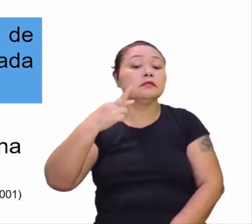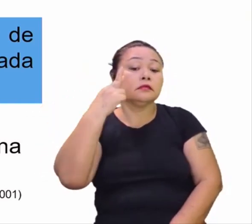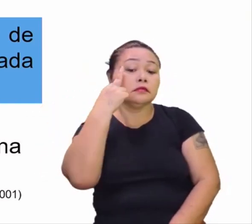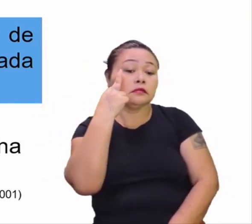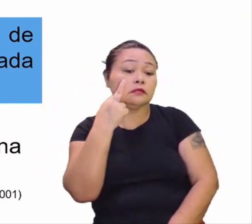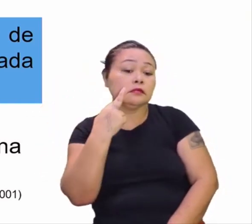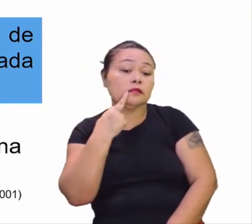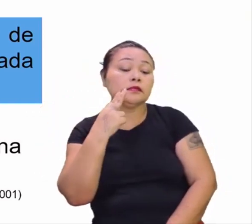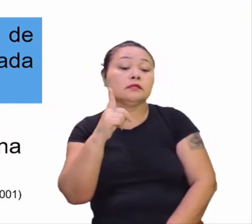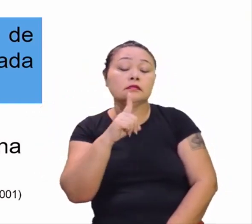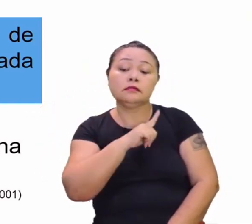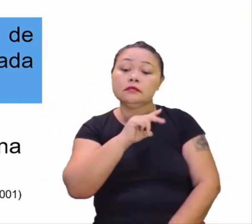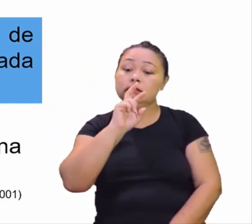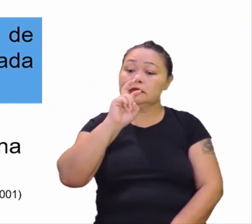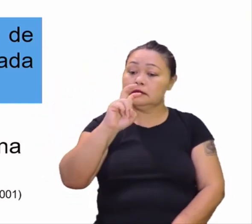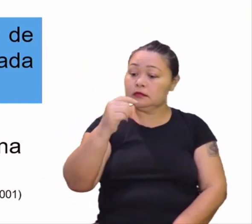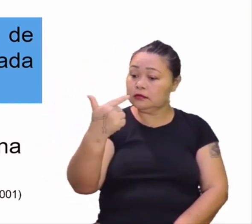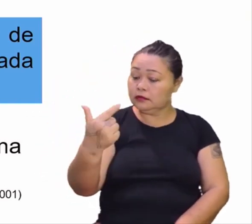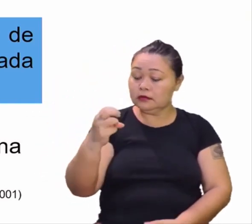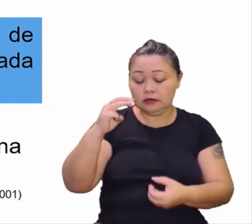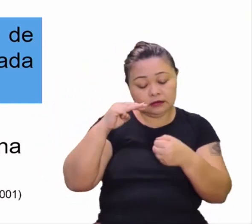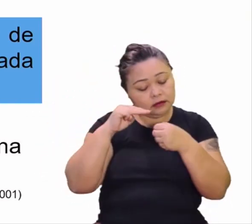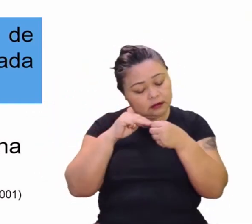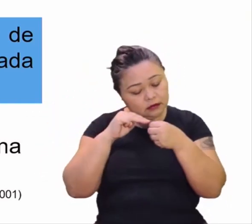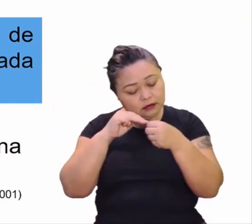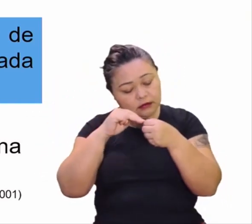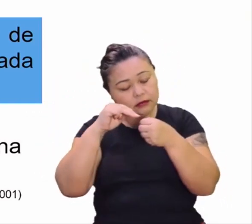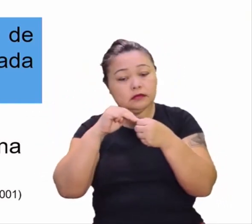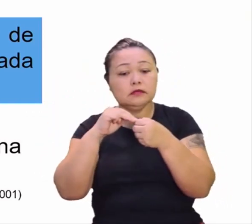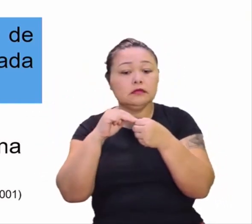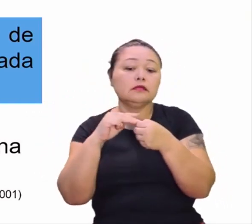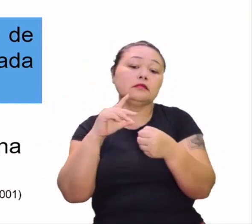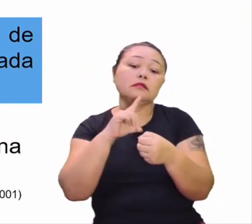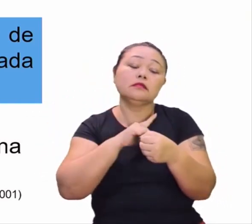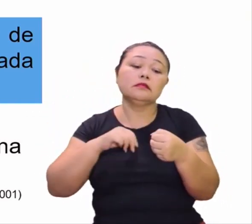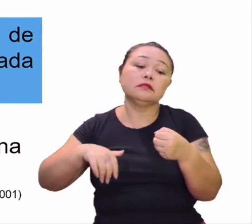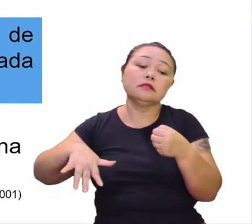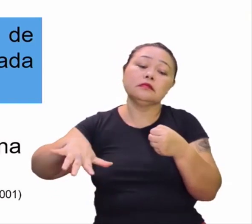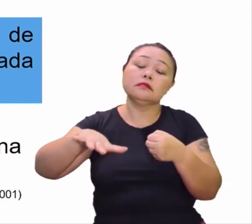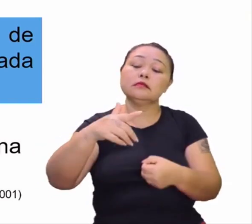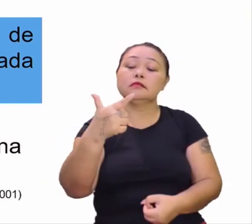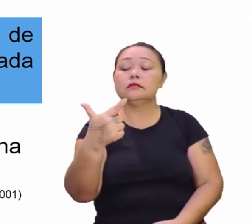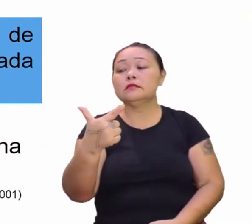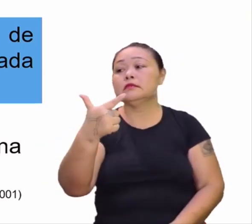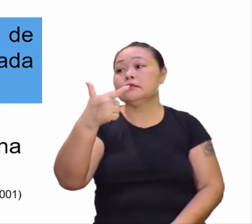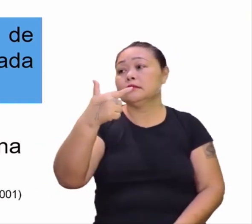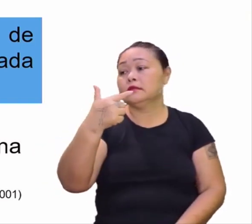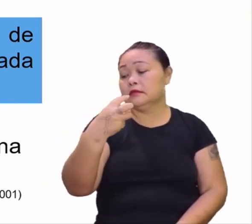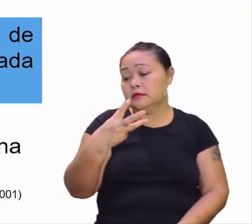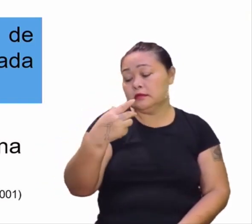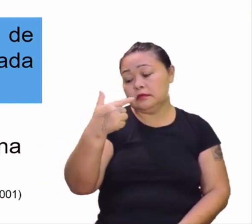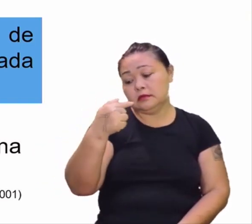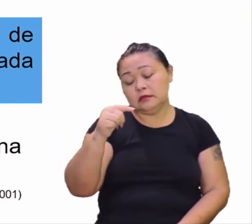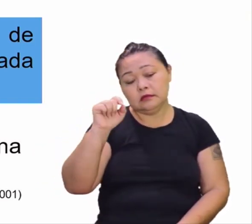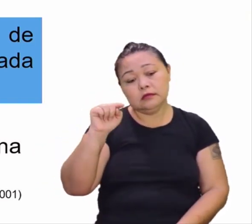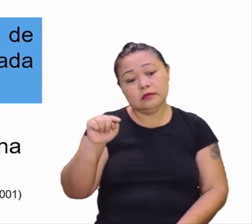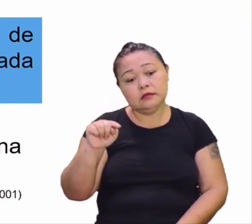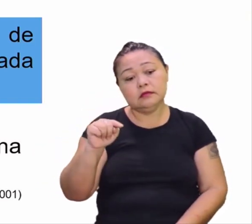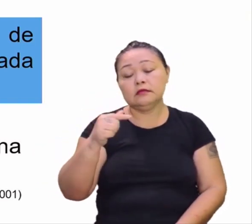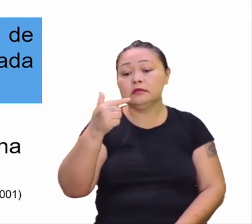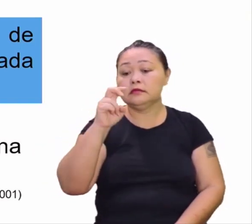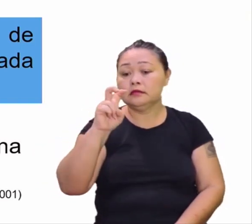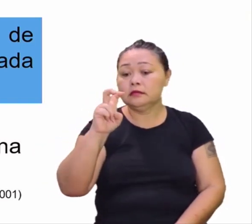Rondônia possui 52 municípios e ocupa uma área de 237 mil quilômetros